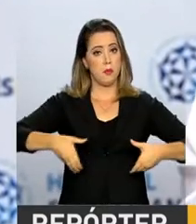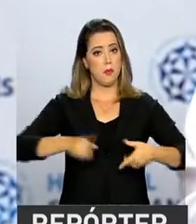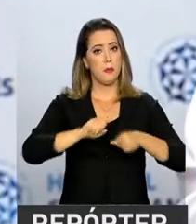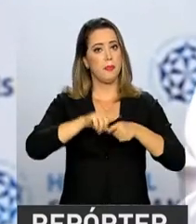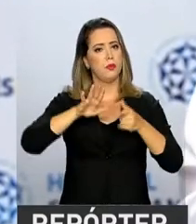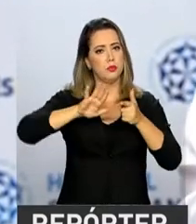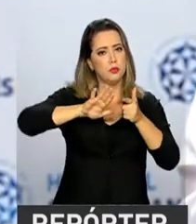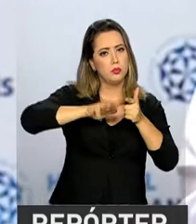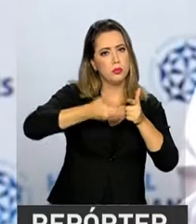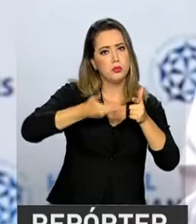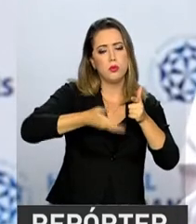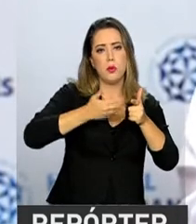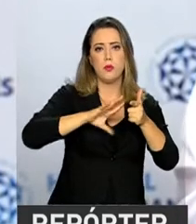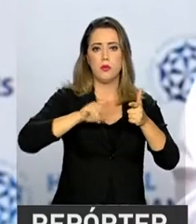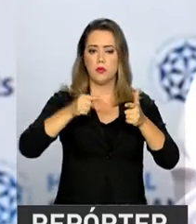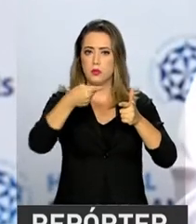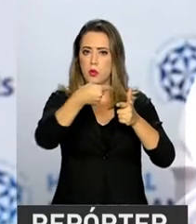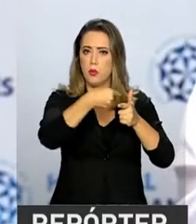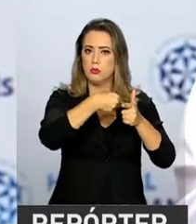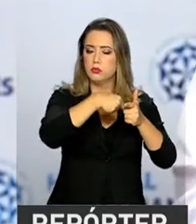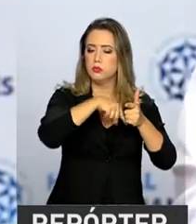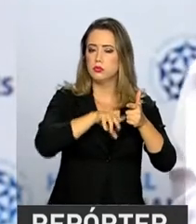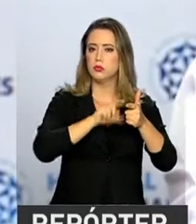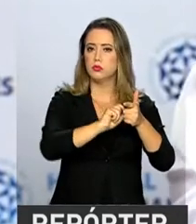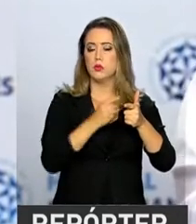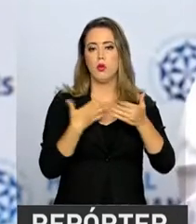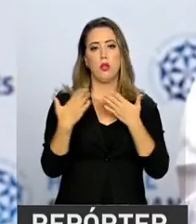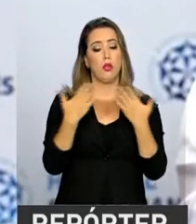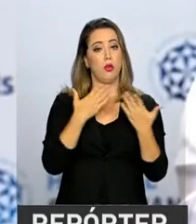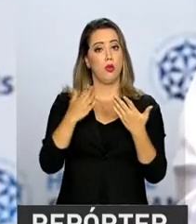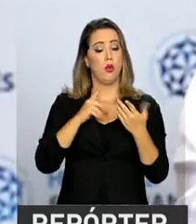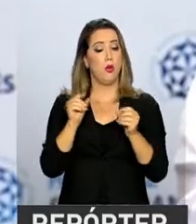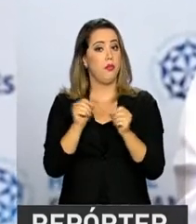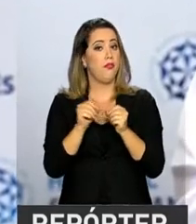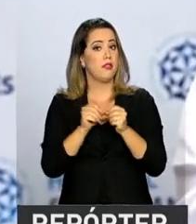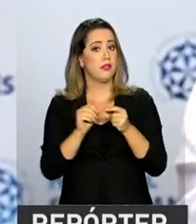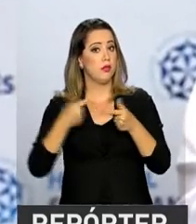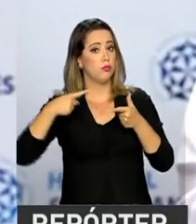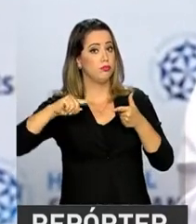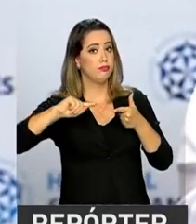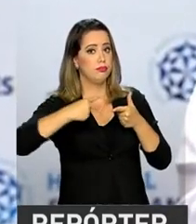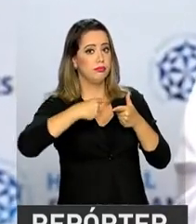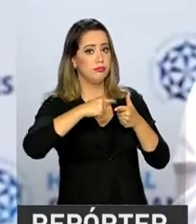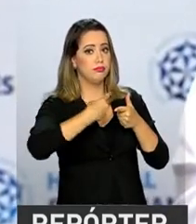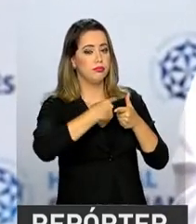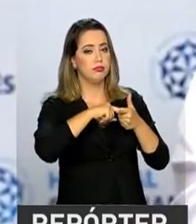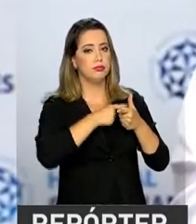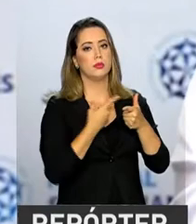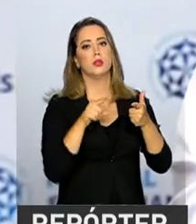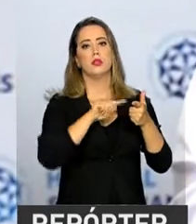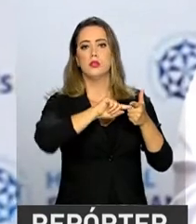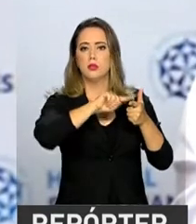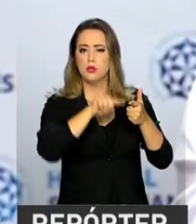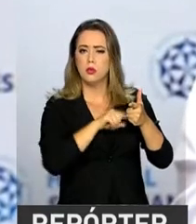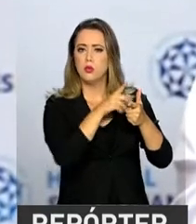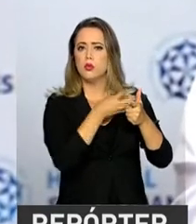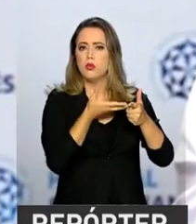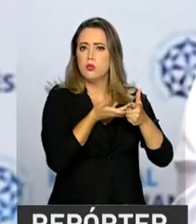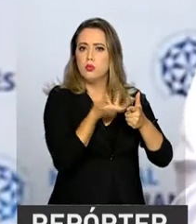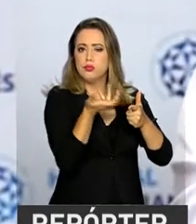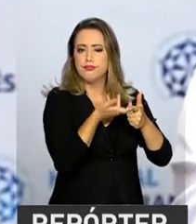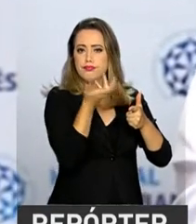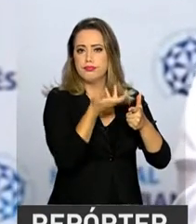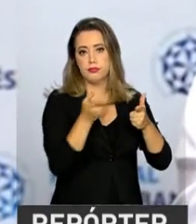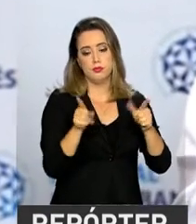de próstata. A gente abre a luz da uretra, é como criar um túnel dentro da uretra, a uretra fica desobstruída e essa massa que é